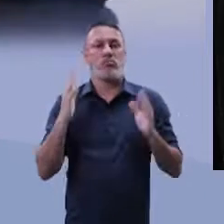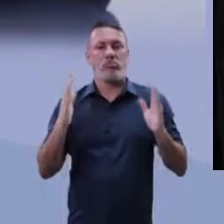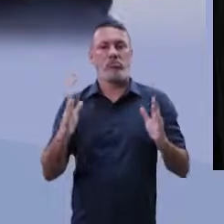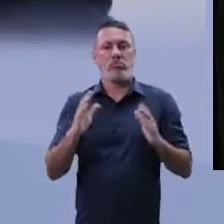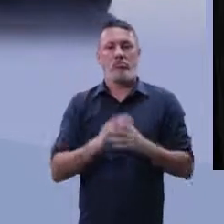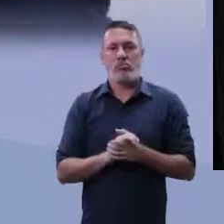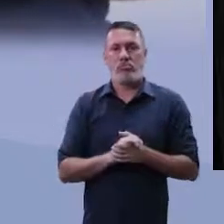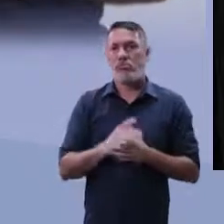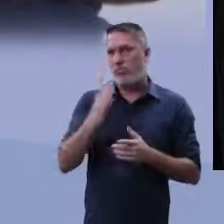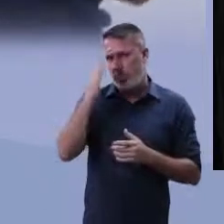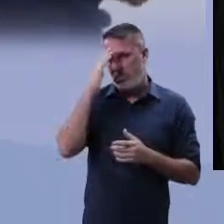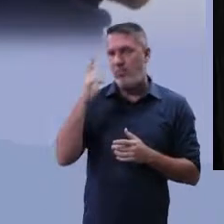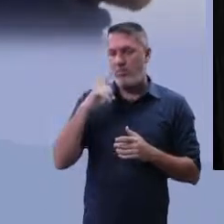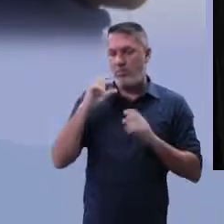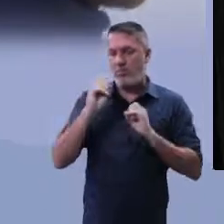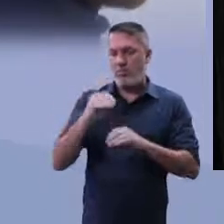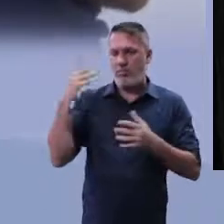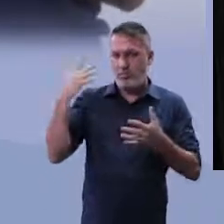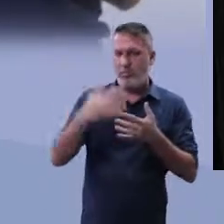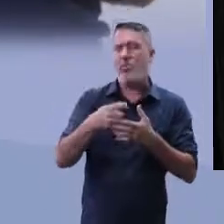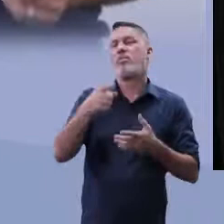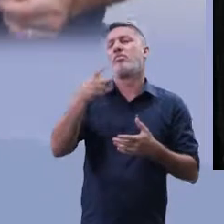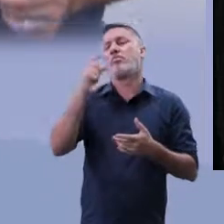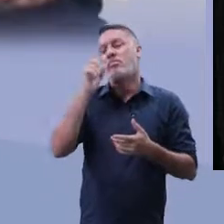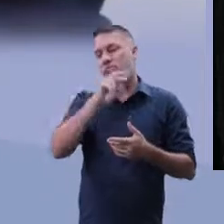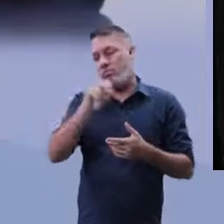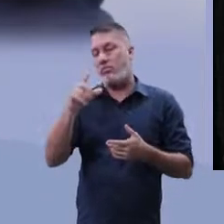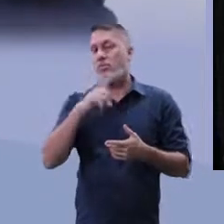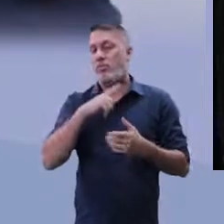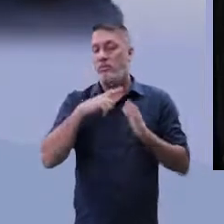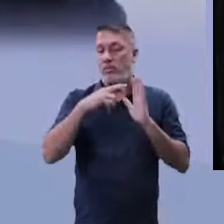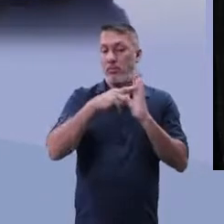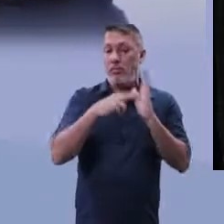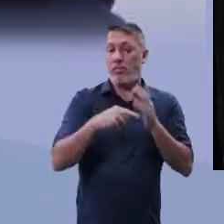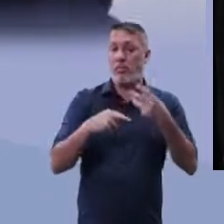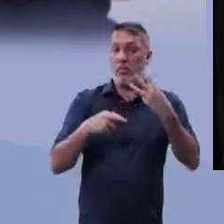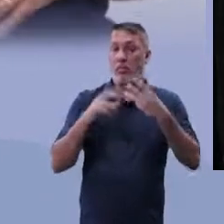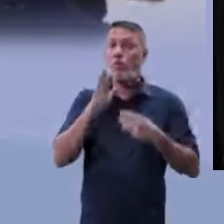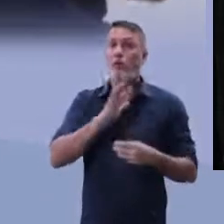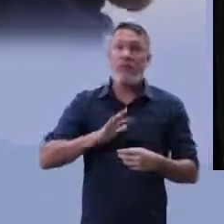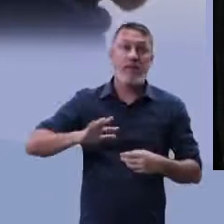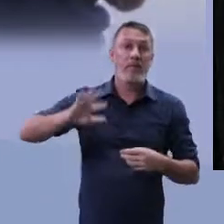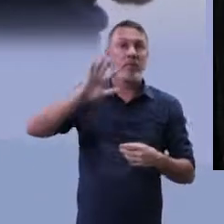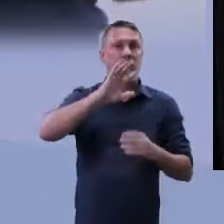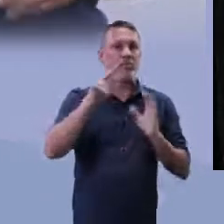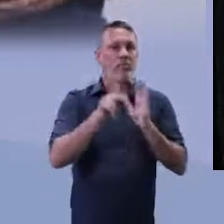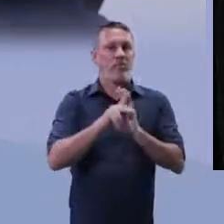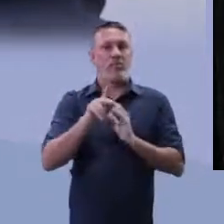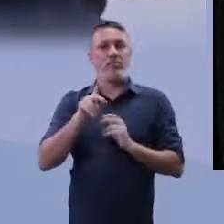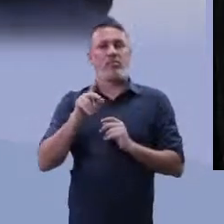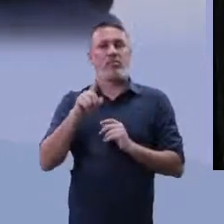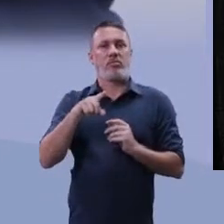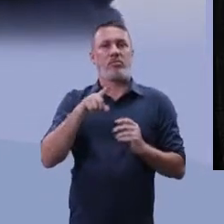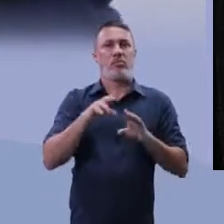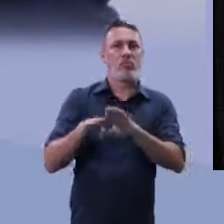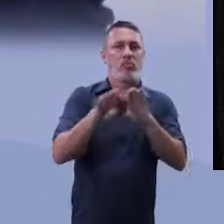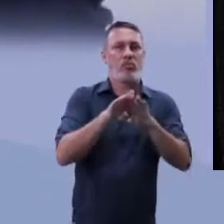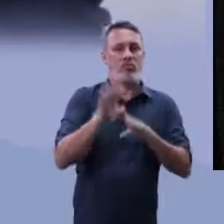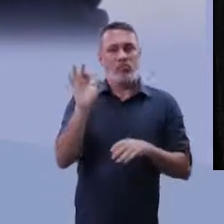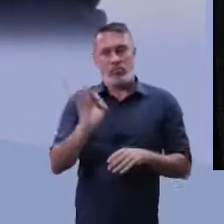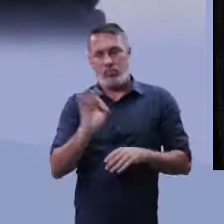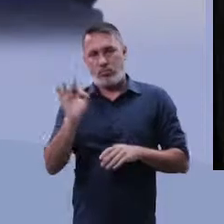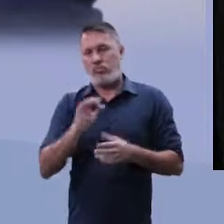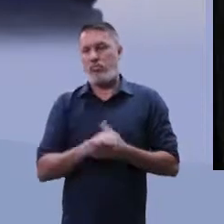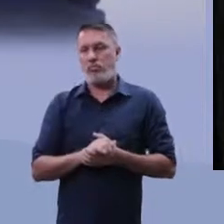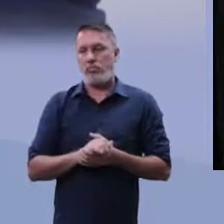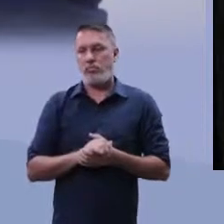quantidade 100. A gente tem até, acompanha as nossas aulas, que você vai ver, a gente tem a regra de 3 universal da porcentagem.